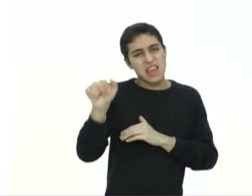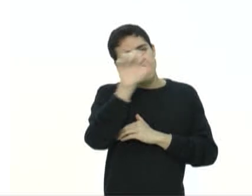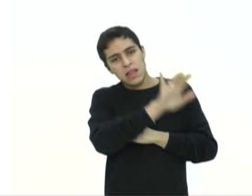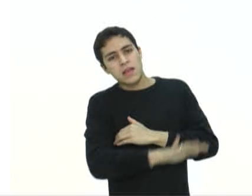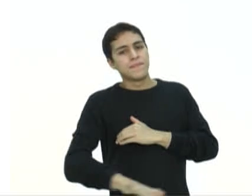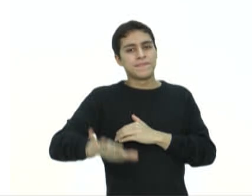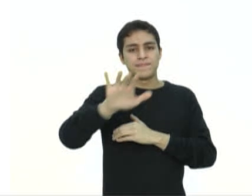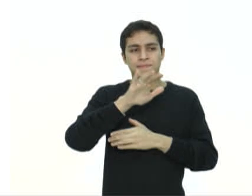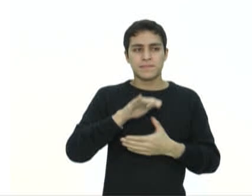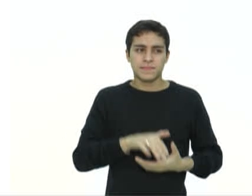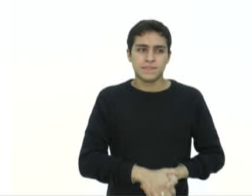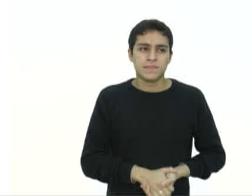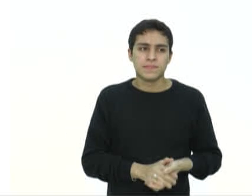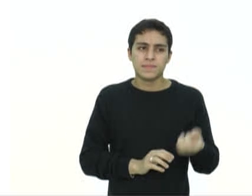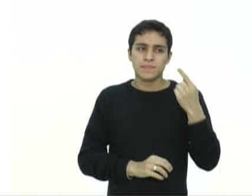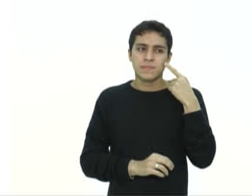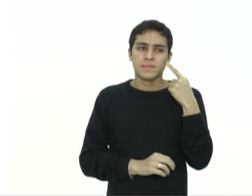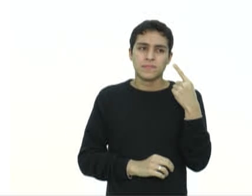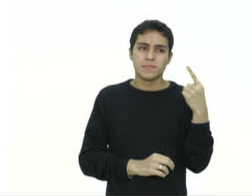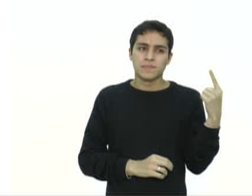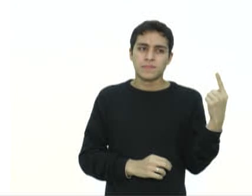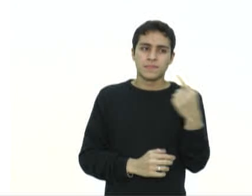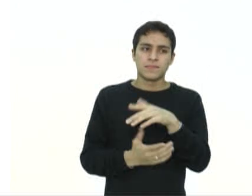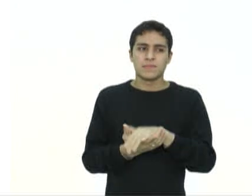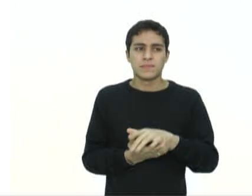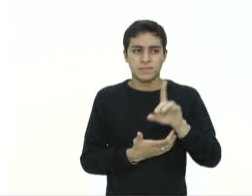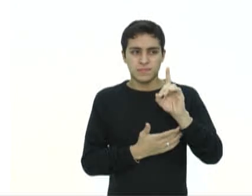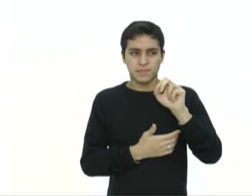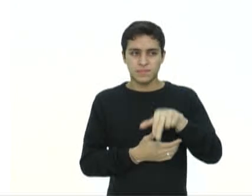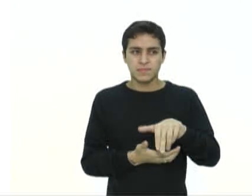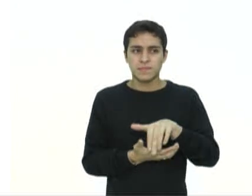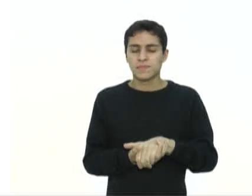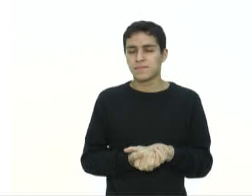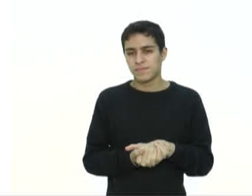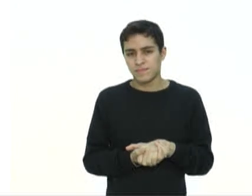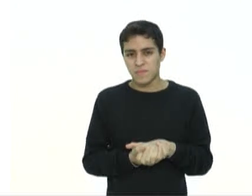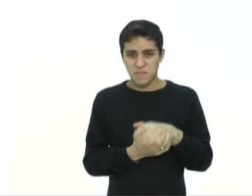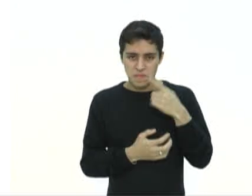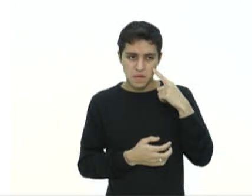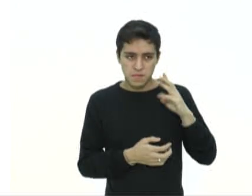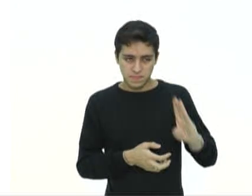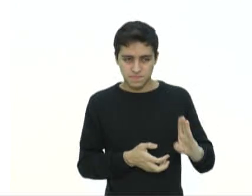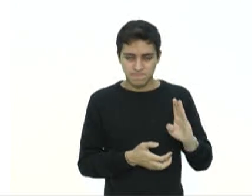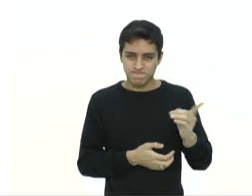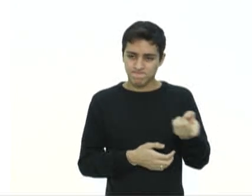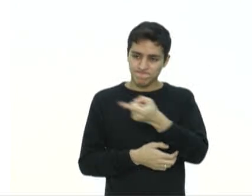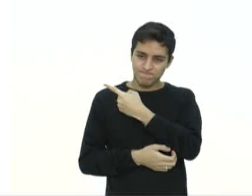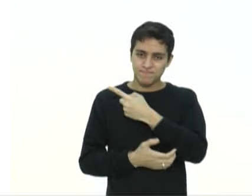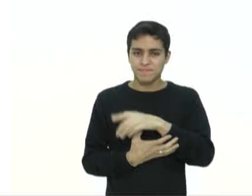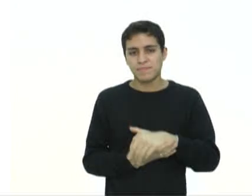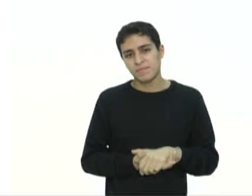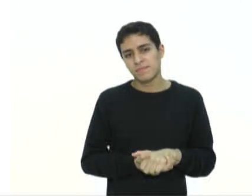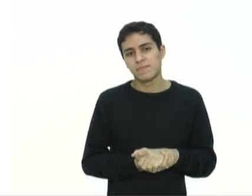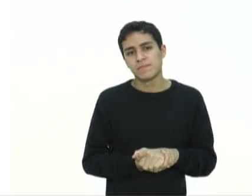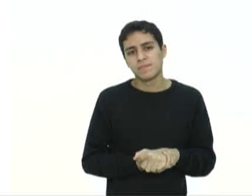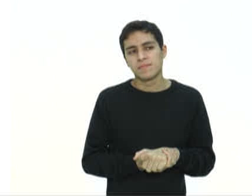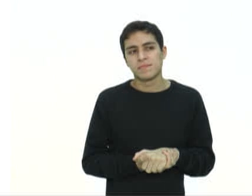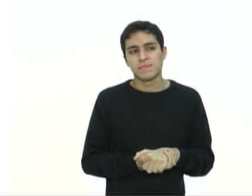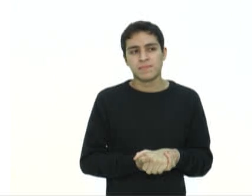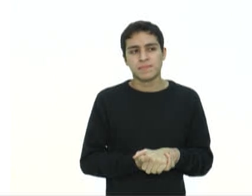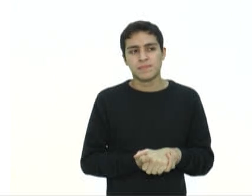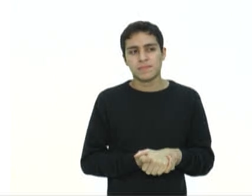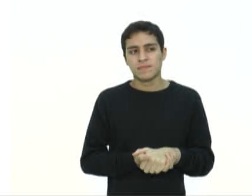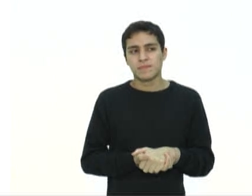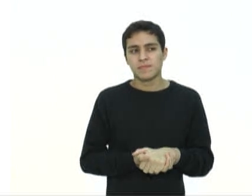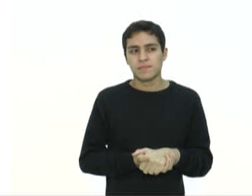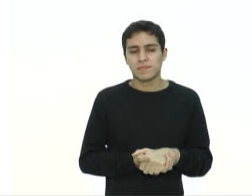a posse, del presidente. E em la B, estavam Carlos e Luiz conversando quando se acercou,